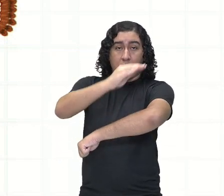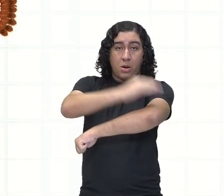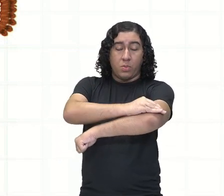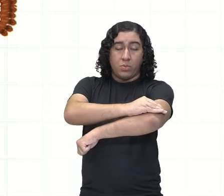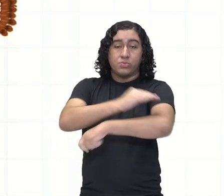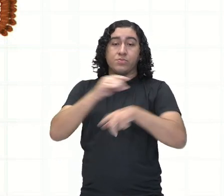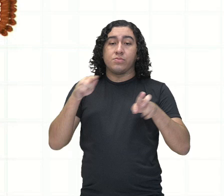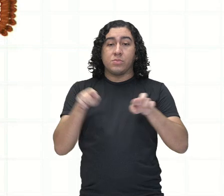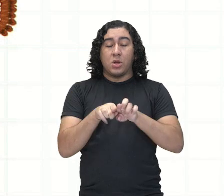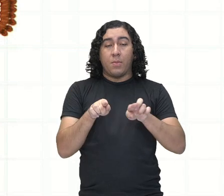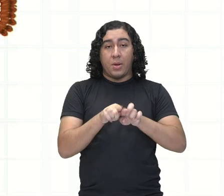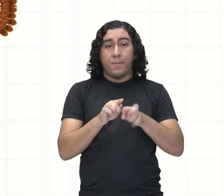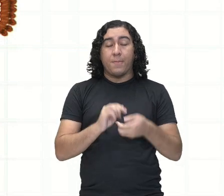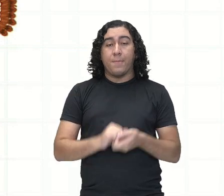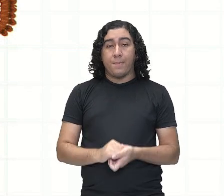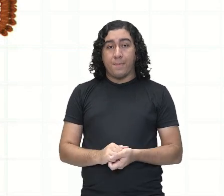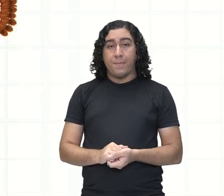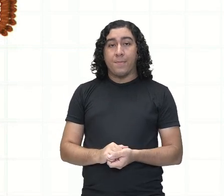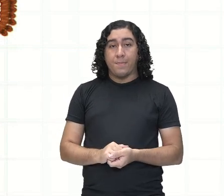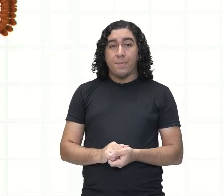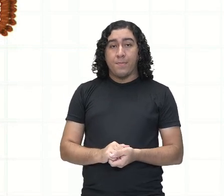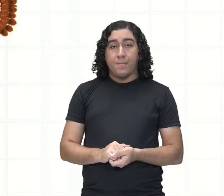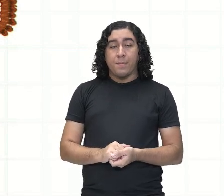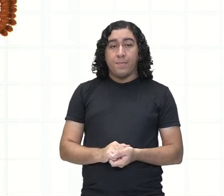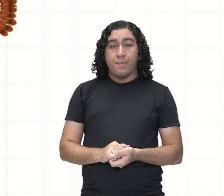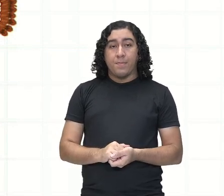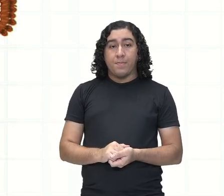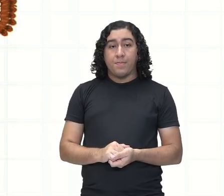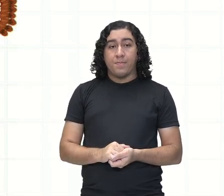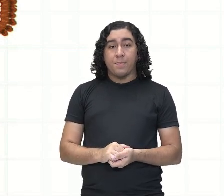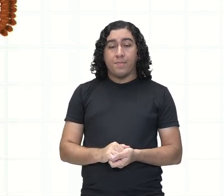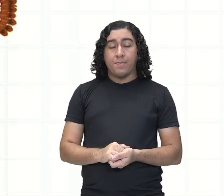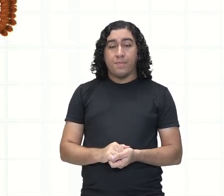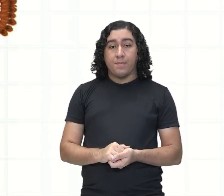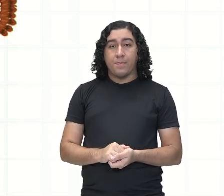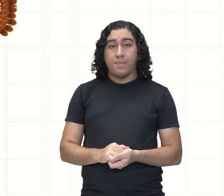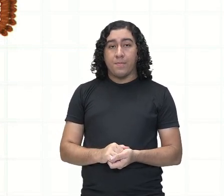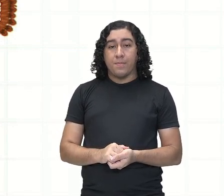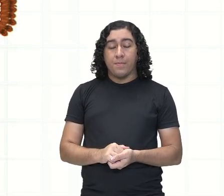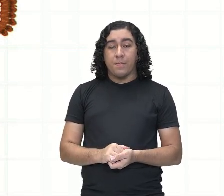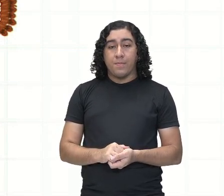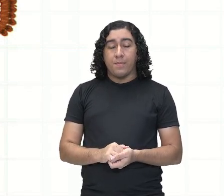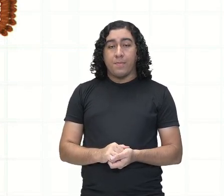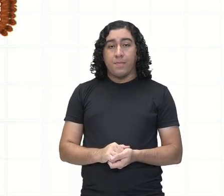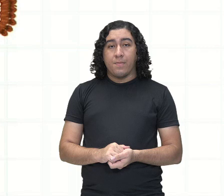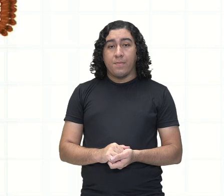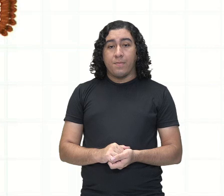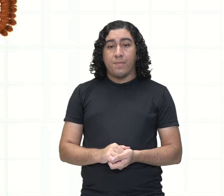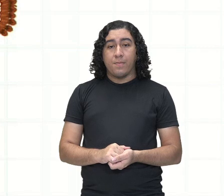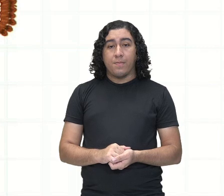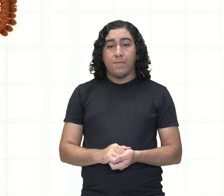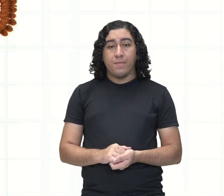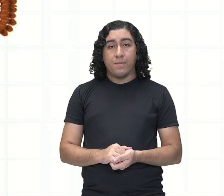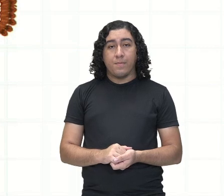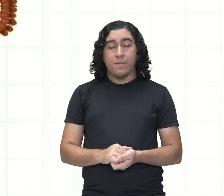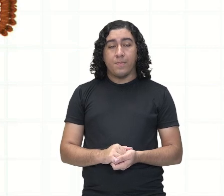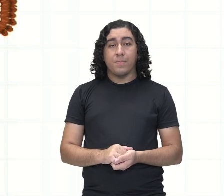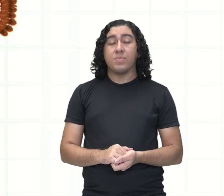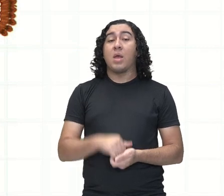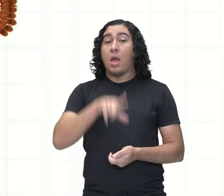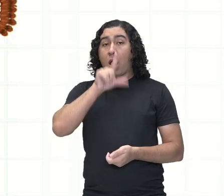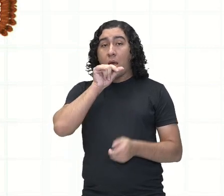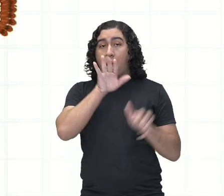e também como anfíbios como um sapo, e também das